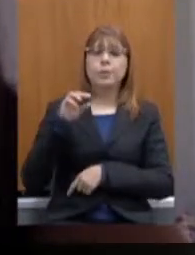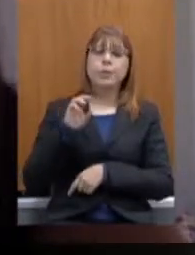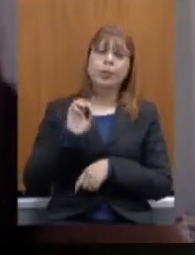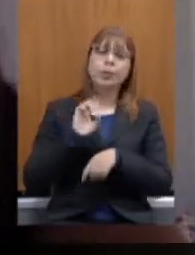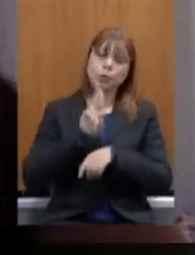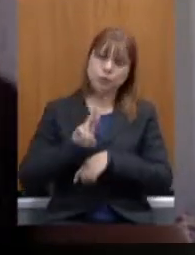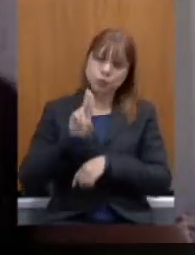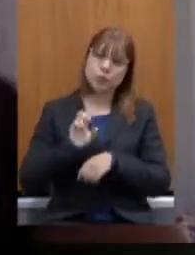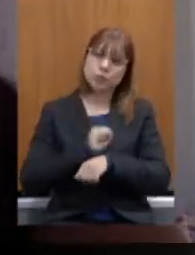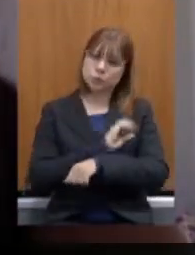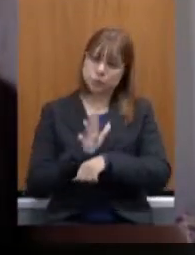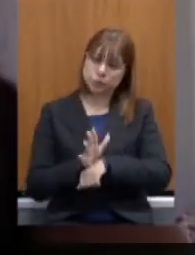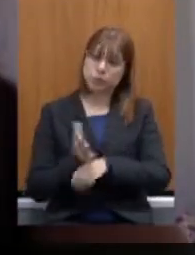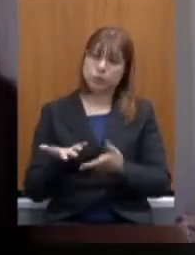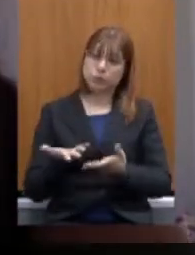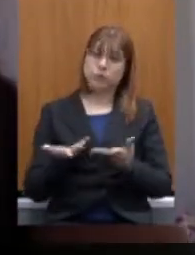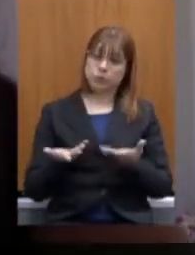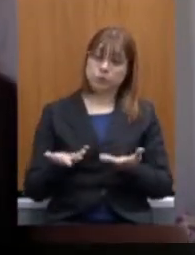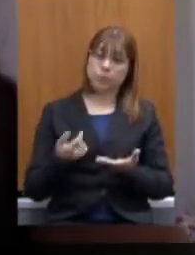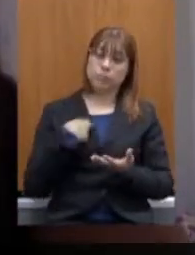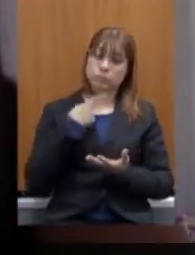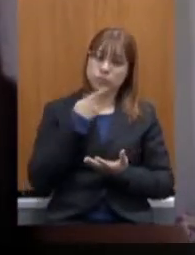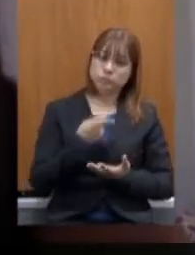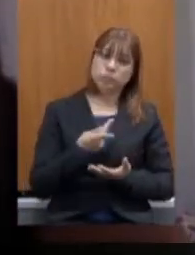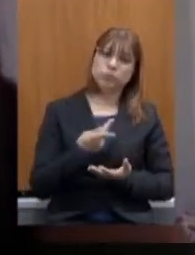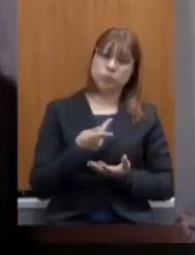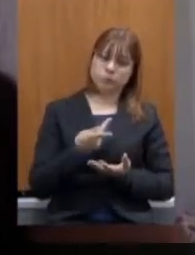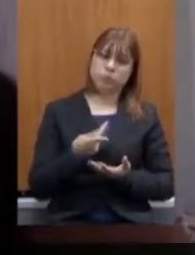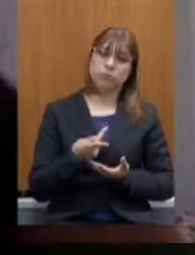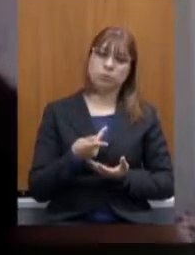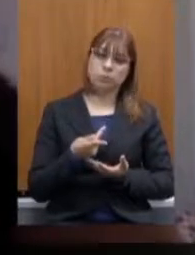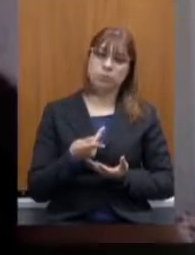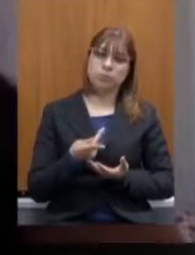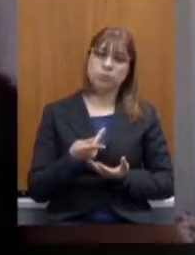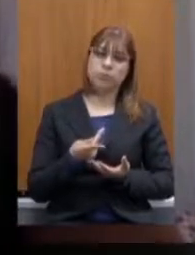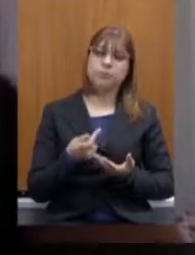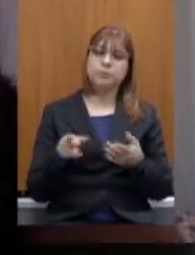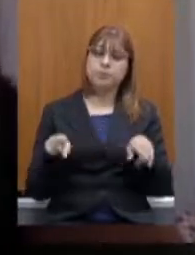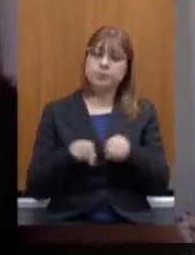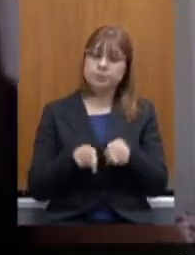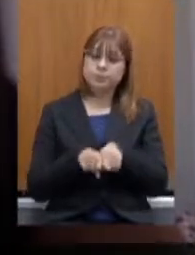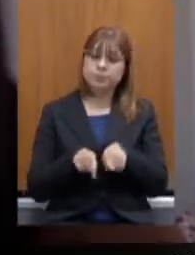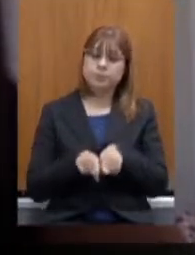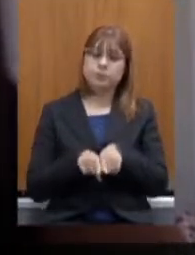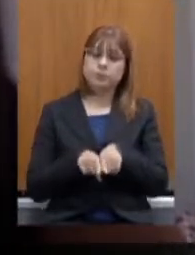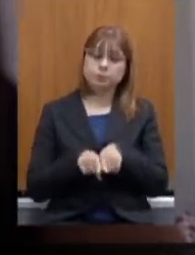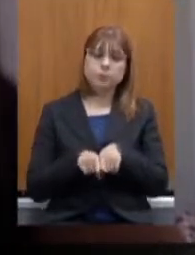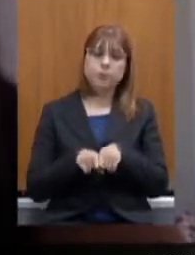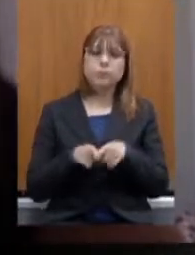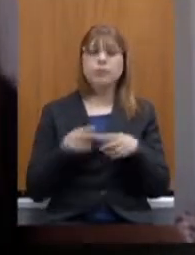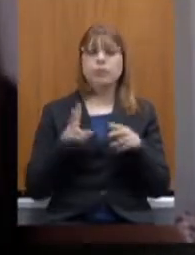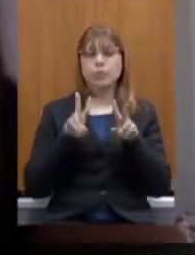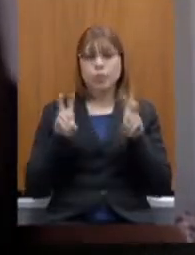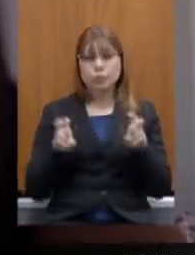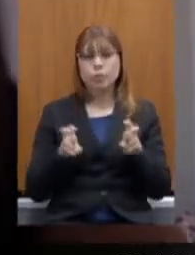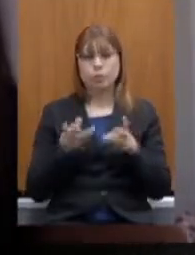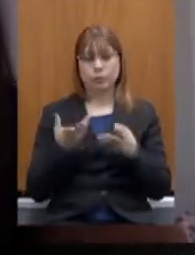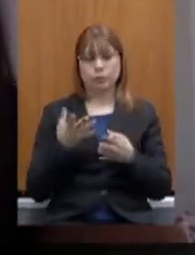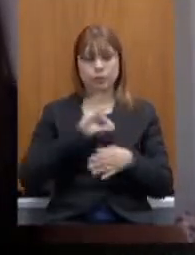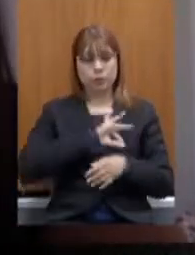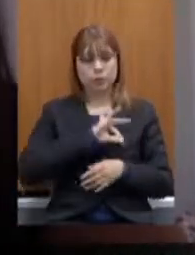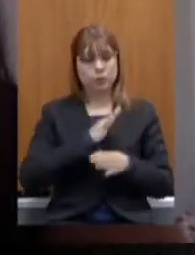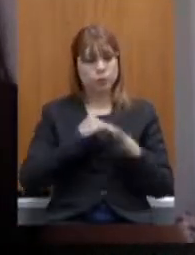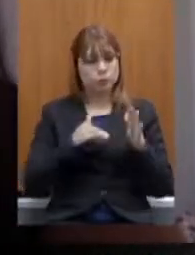após a implementação do nosso acordo de greve das incorporações as gratificações aos nossos vencimentos